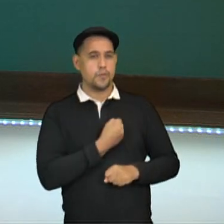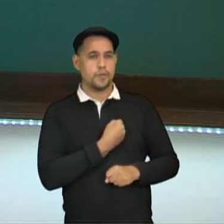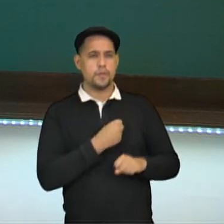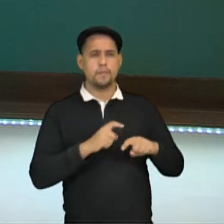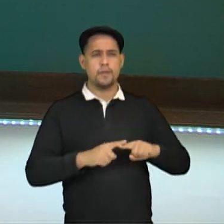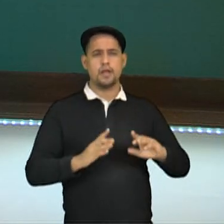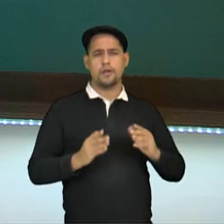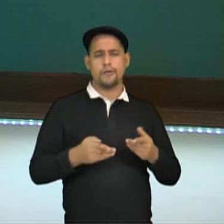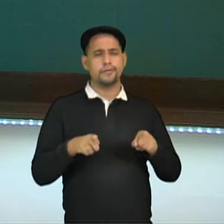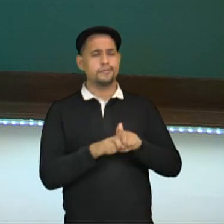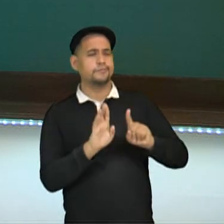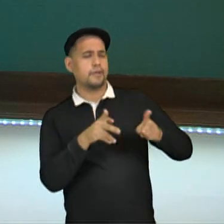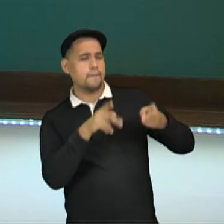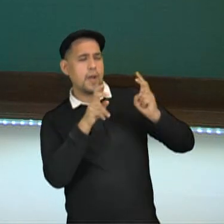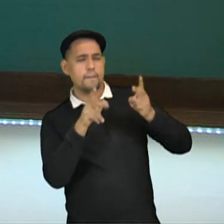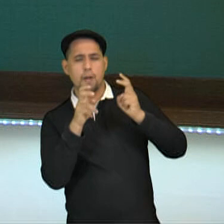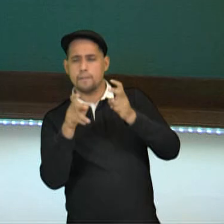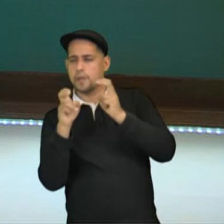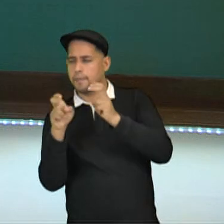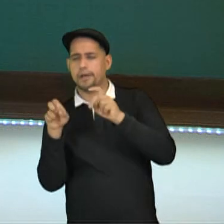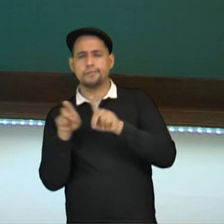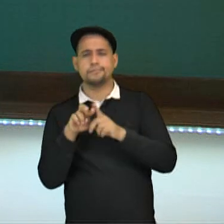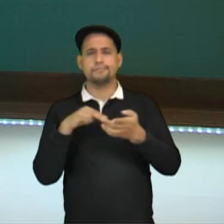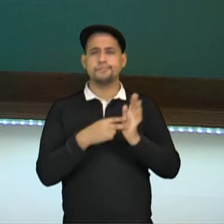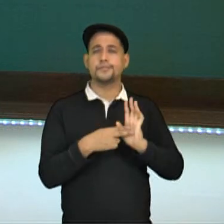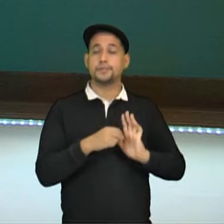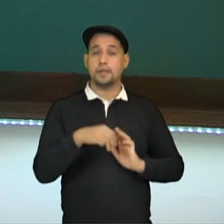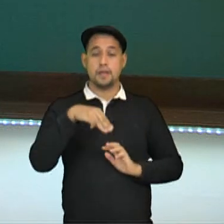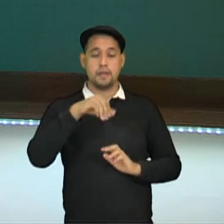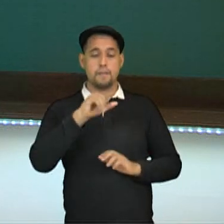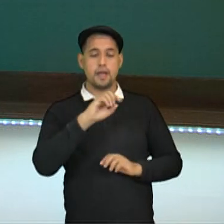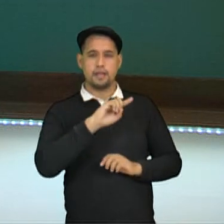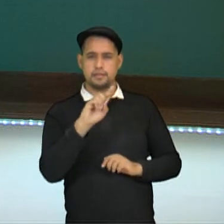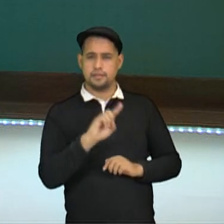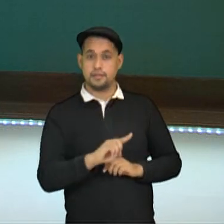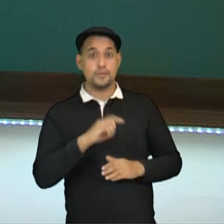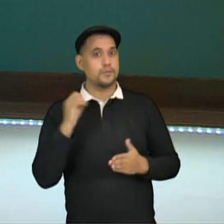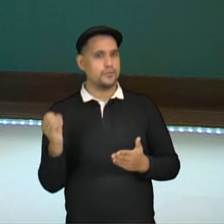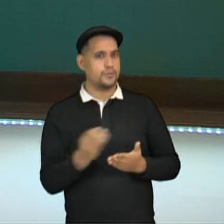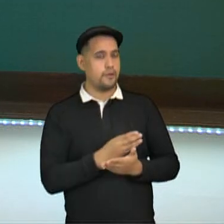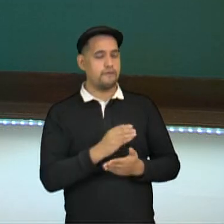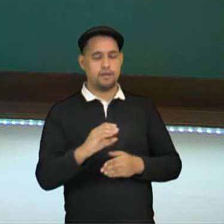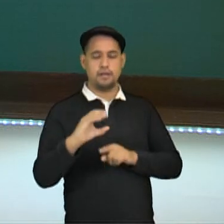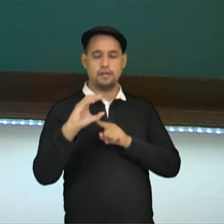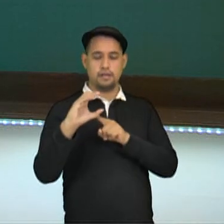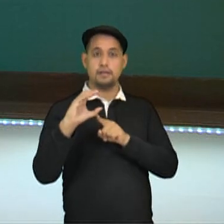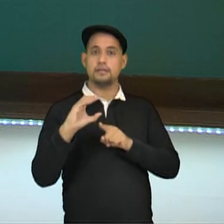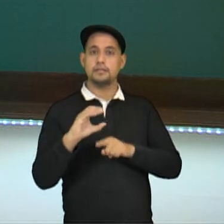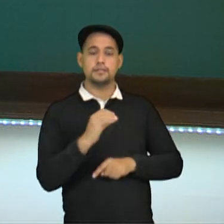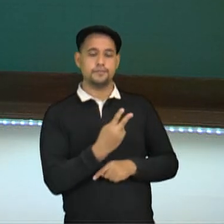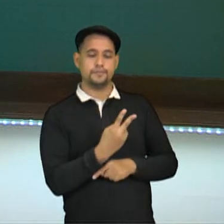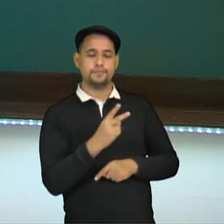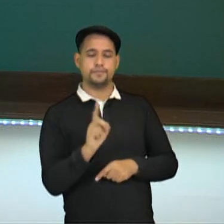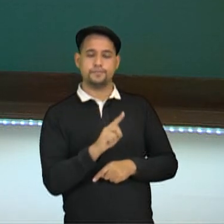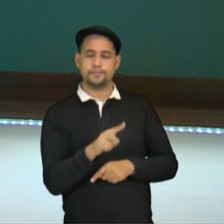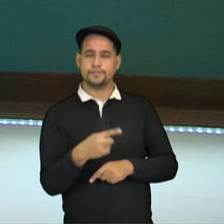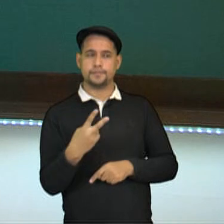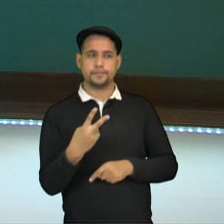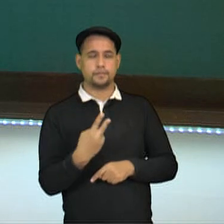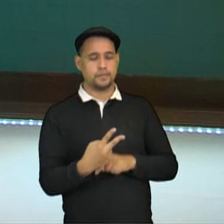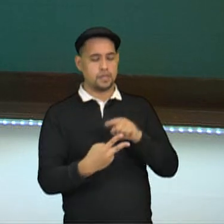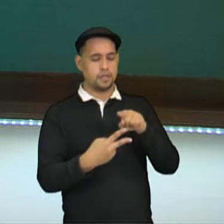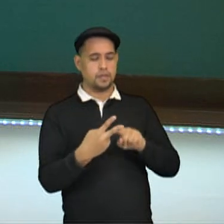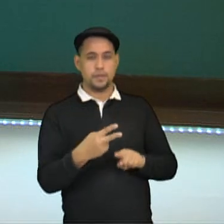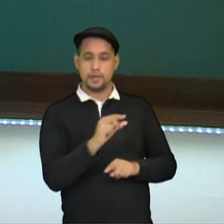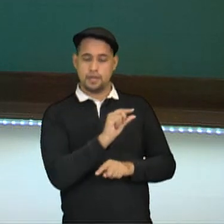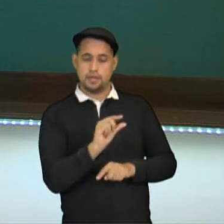aqui nós já verificamos que vai ser uma matriz, né, nova, C, 2 por 2. 2 linhas